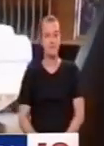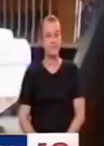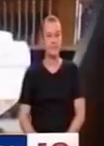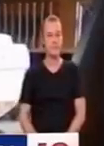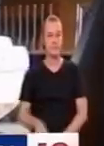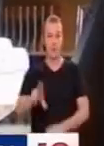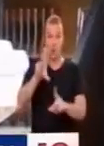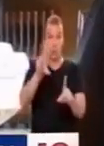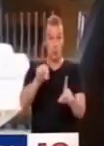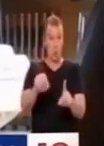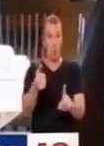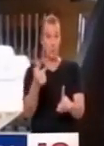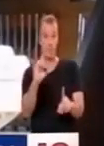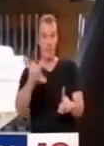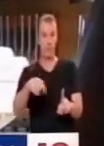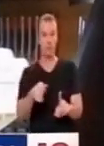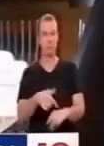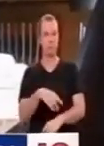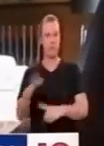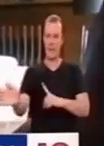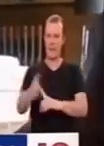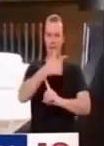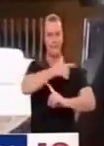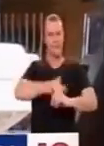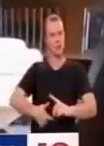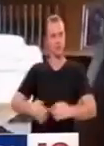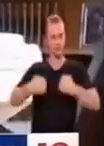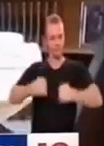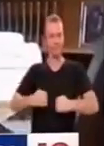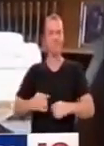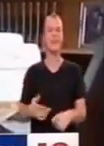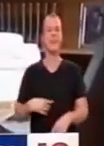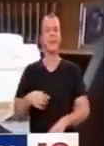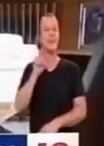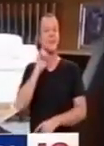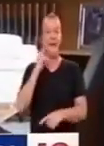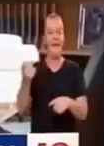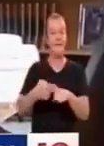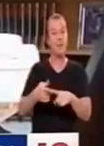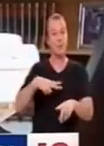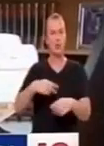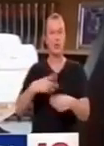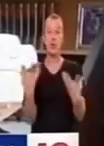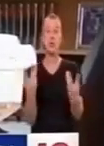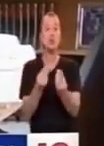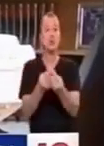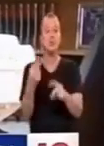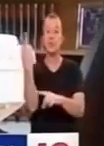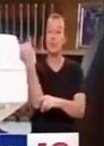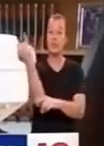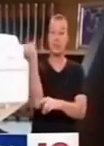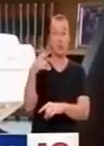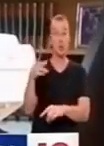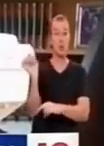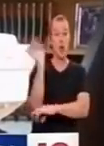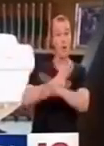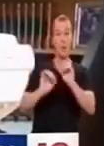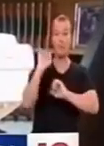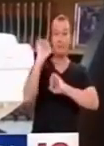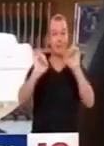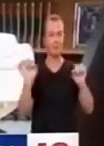Nuno Brito é o embaixador que defende os interesses de Portugal junto das instituições europeias. Estamos preparados